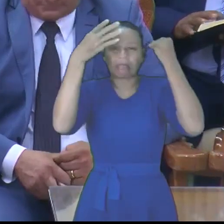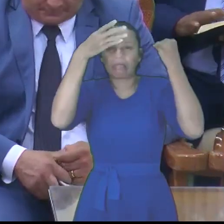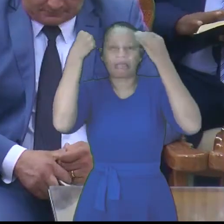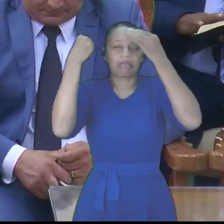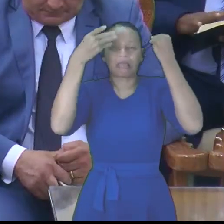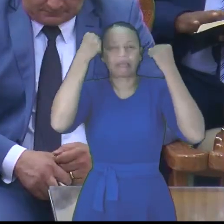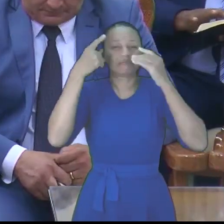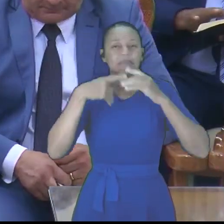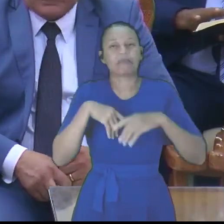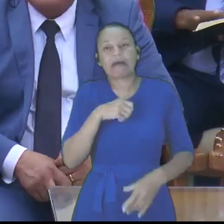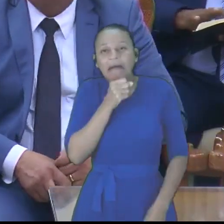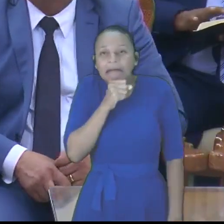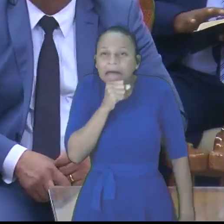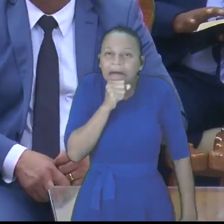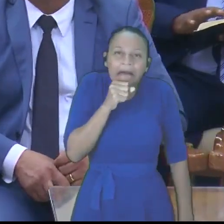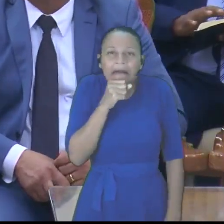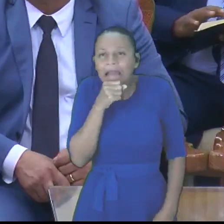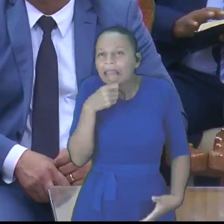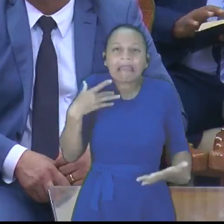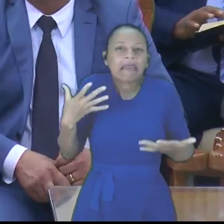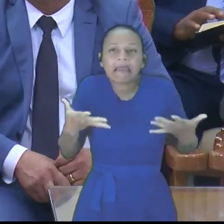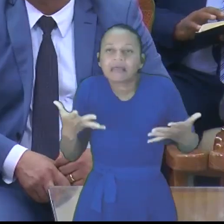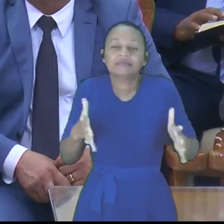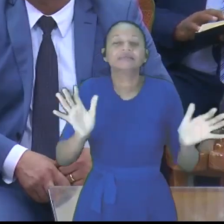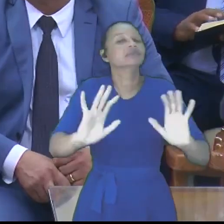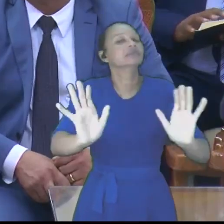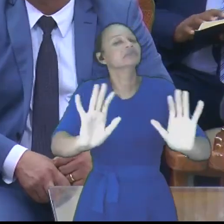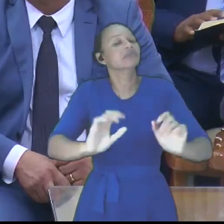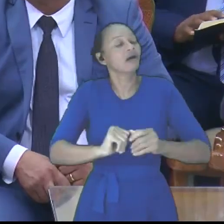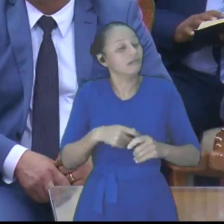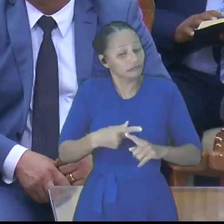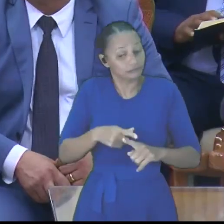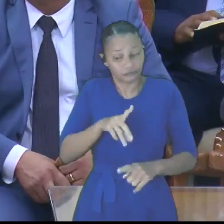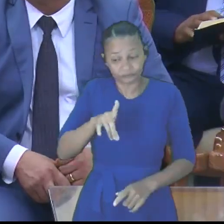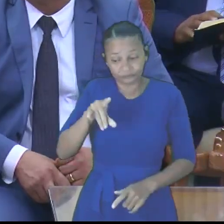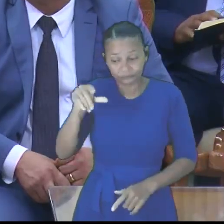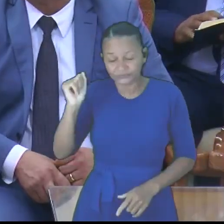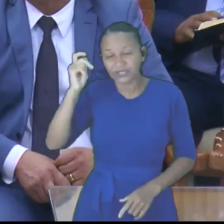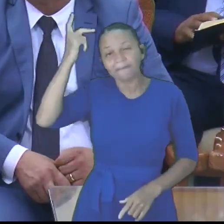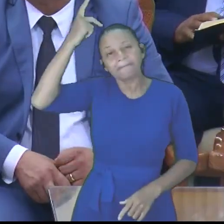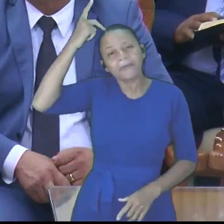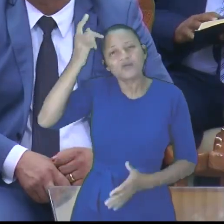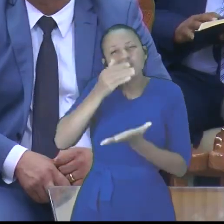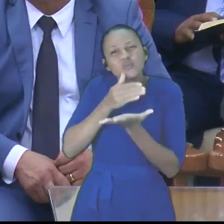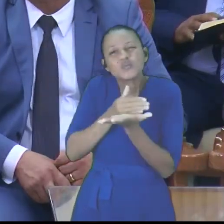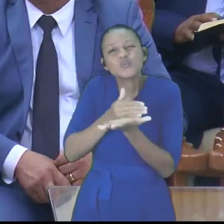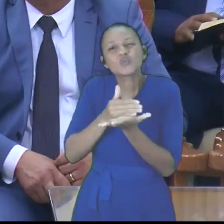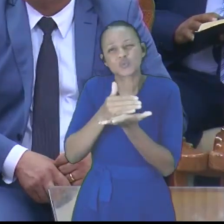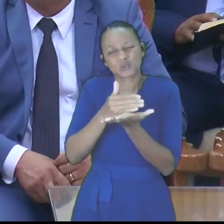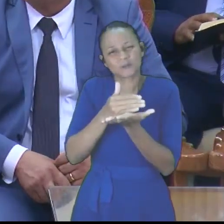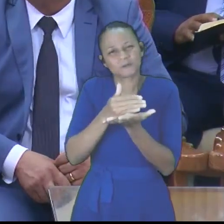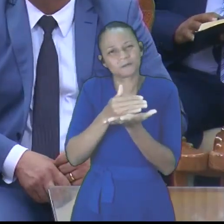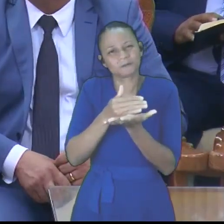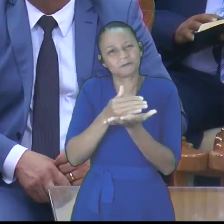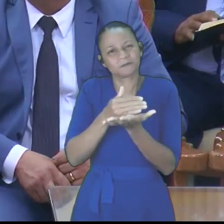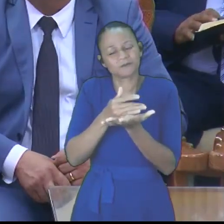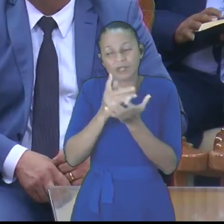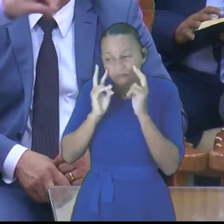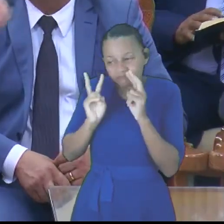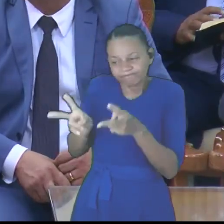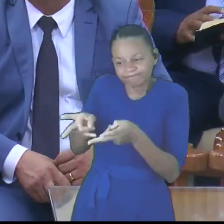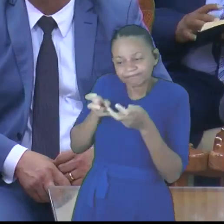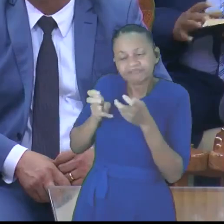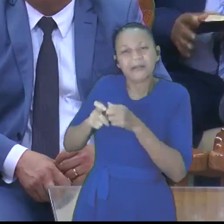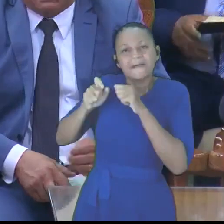estava gagá. Não, não foi isso não. É porque no dia de Pentecoste foi apenas o início. E veja que